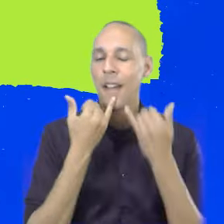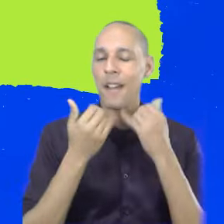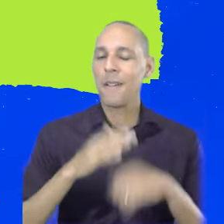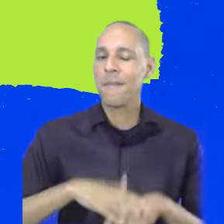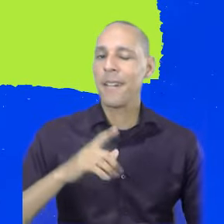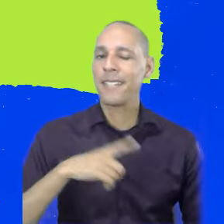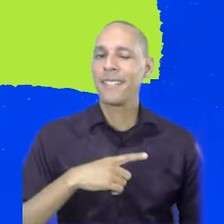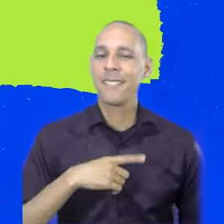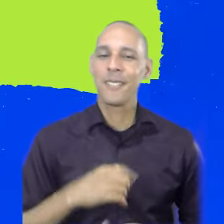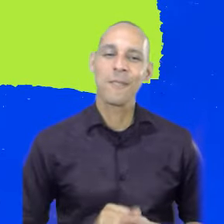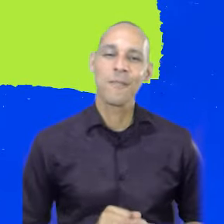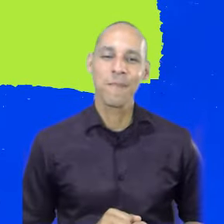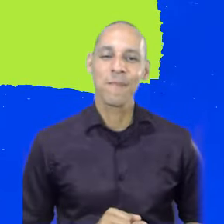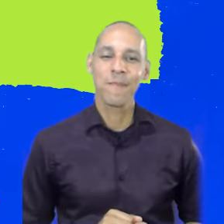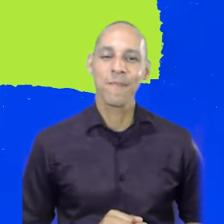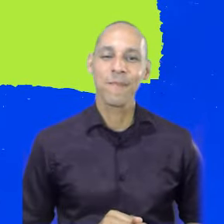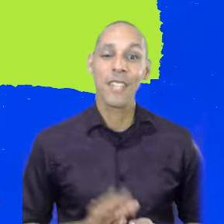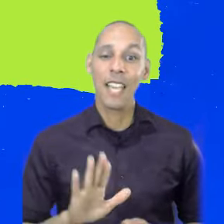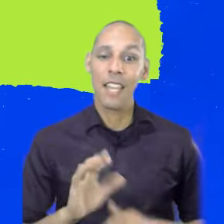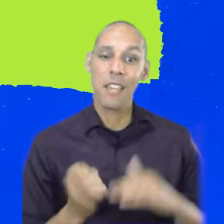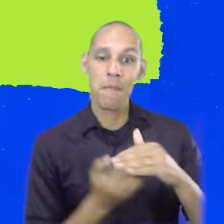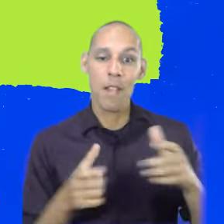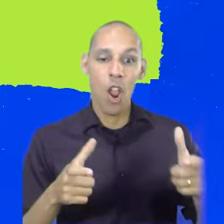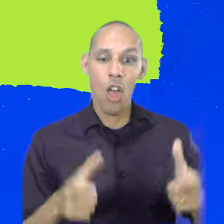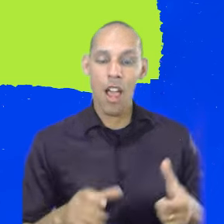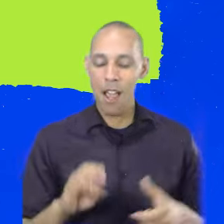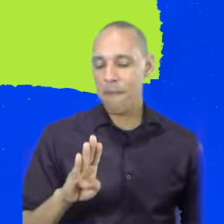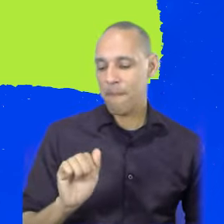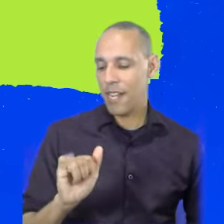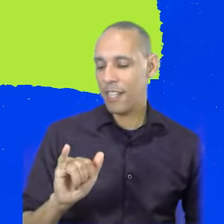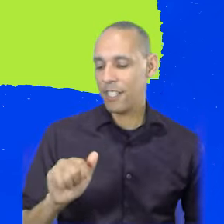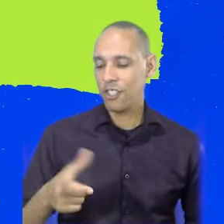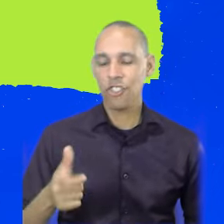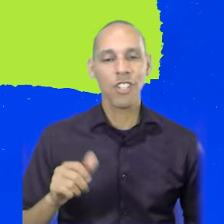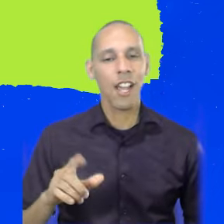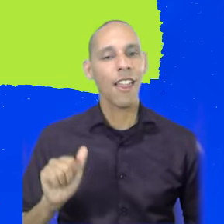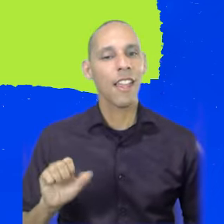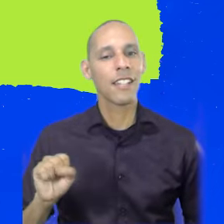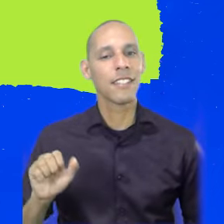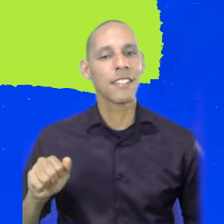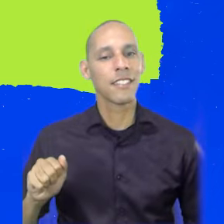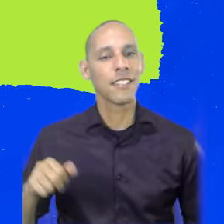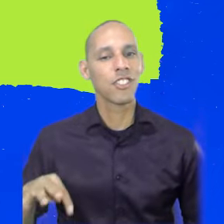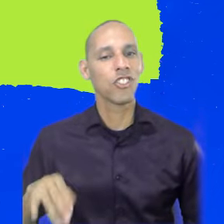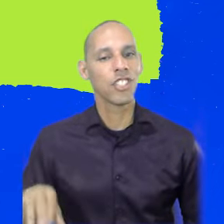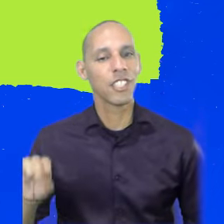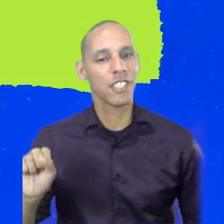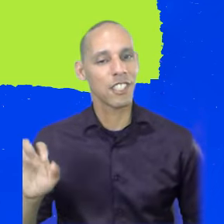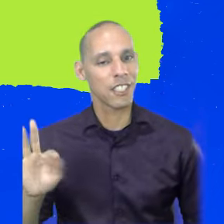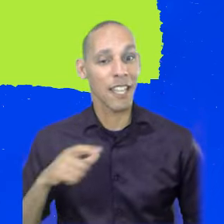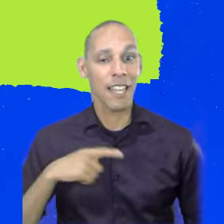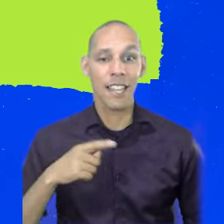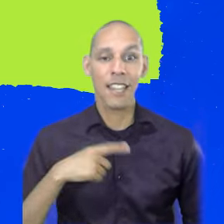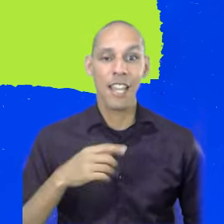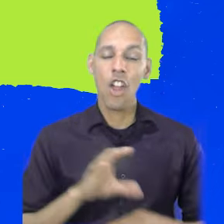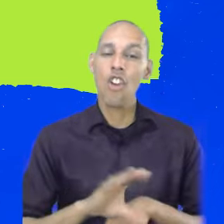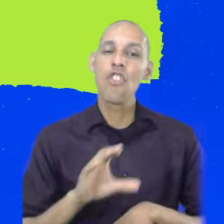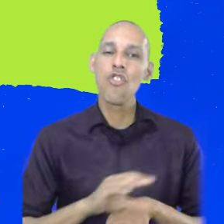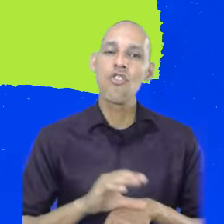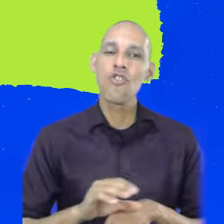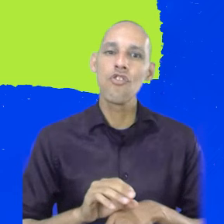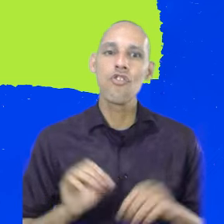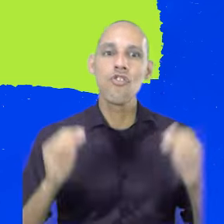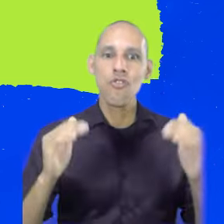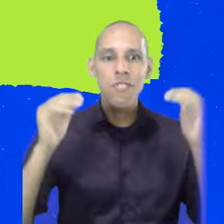As empresas da Baixada Santista podem se inscrever no curso Super Vendas Dia do Cliente. A capacitação ocorre no dia 3